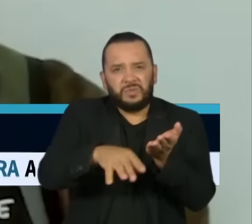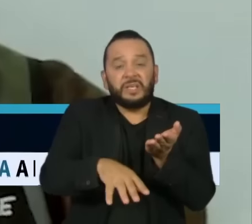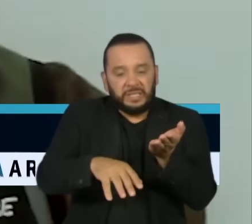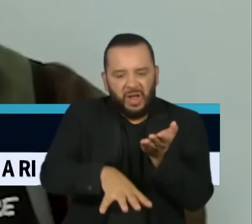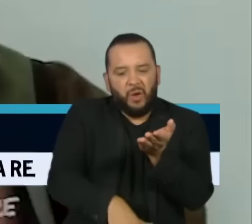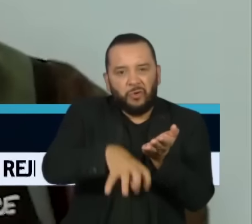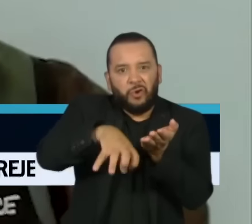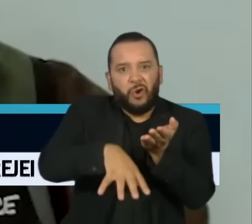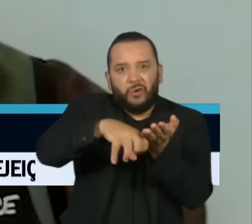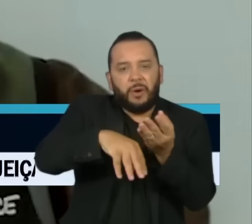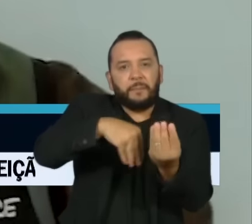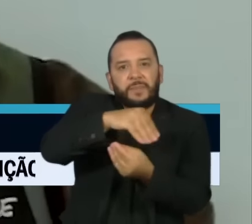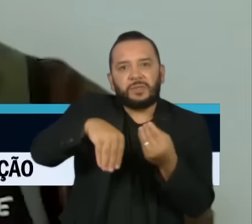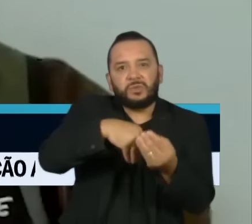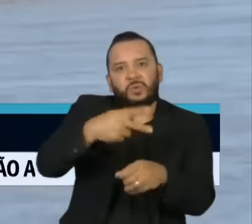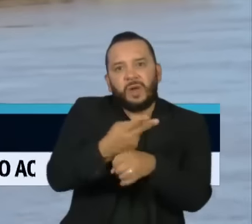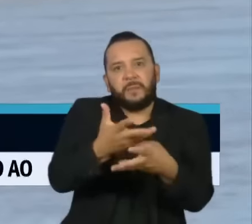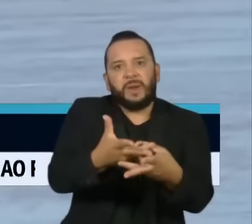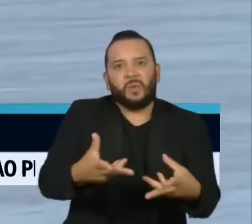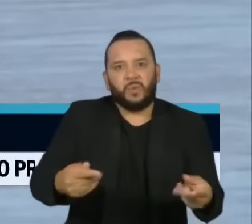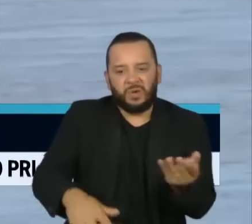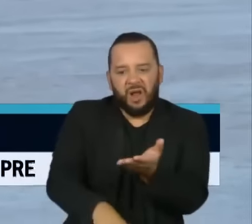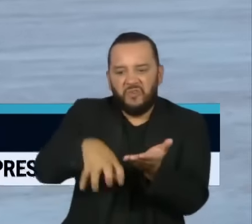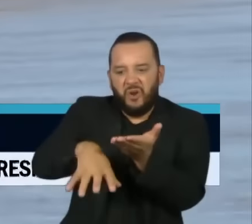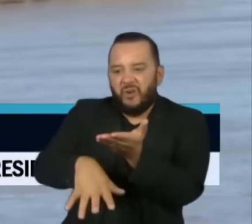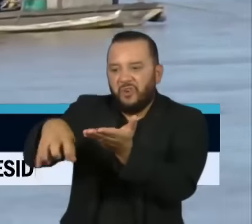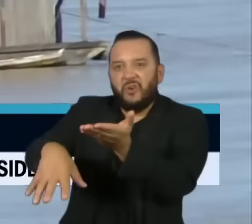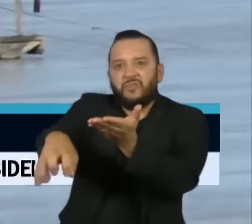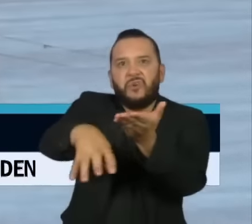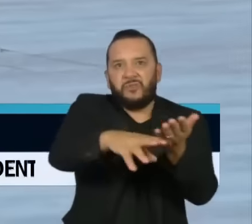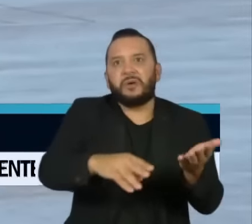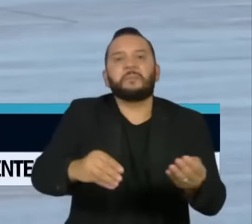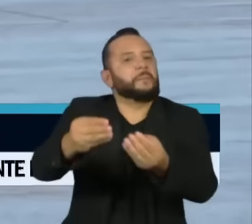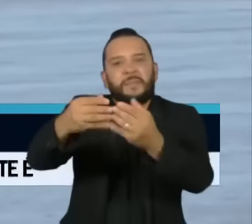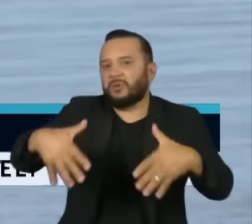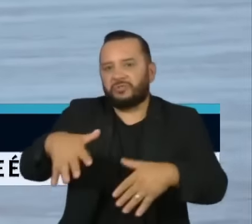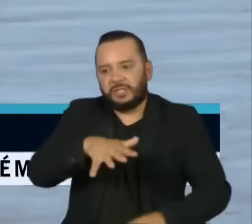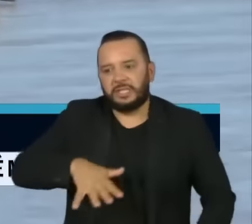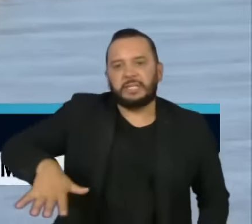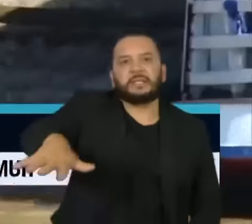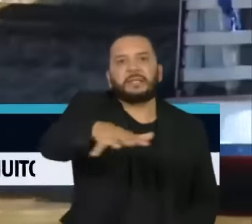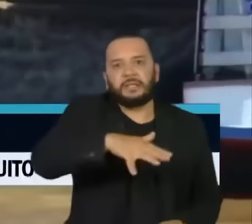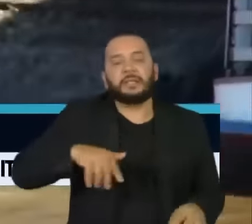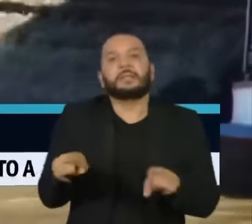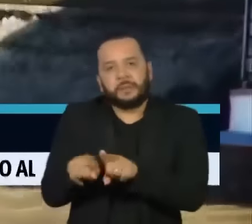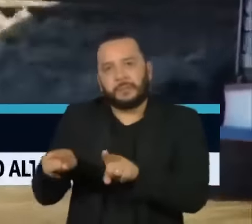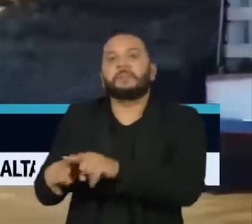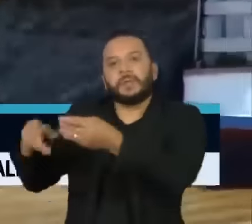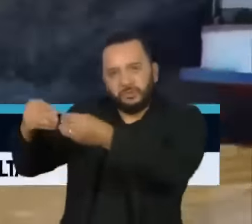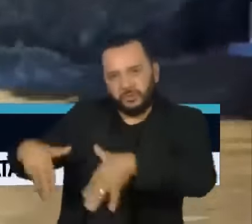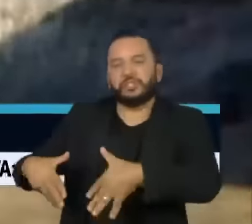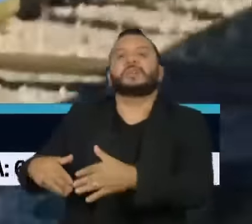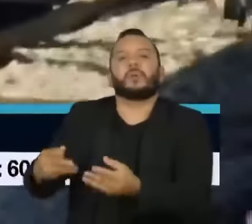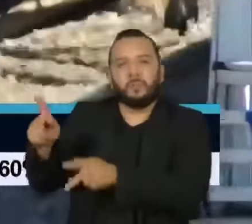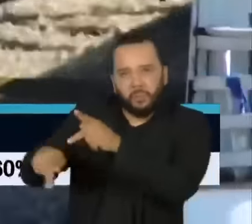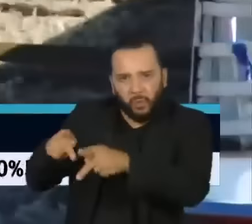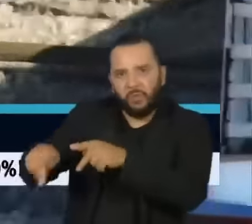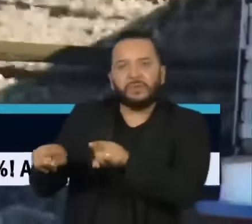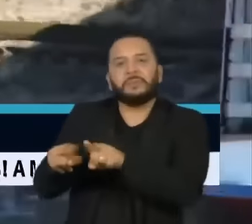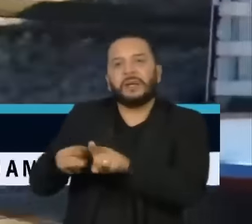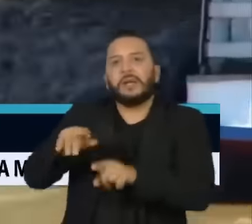mercúrio e que revolve o rio, elas causaram um dano grande, né, na população, né, para a população, para a fauna. São